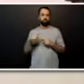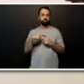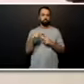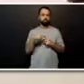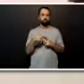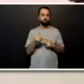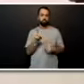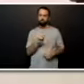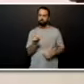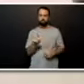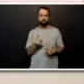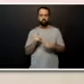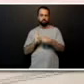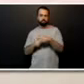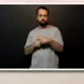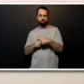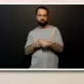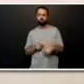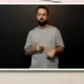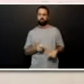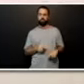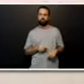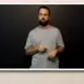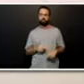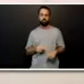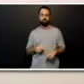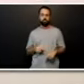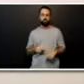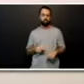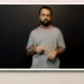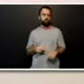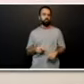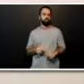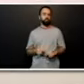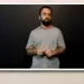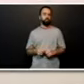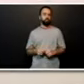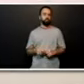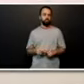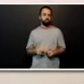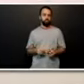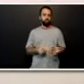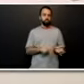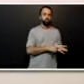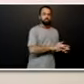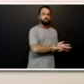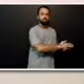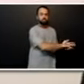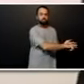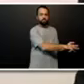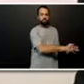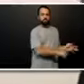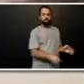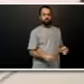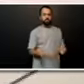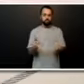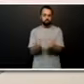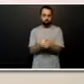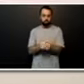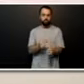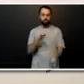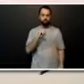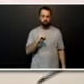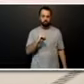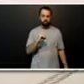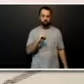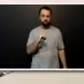não positivos. Ou seja, são os negativos e o